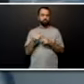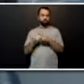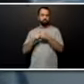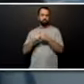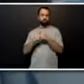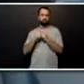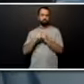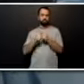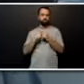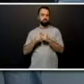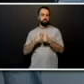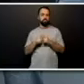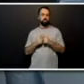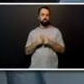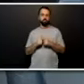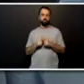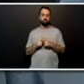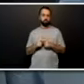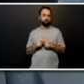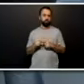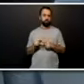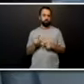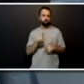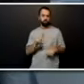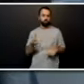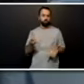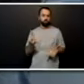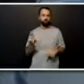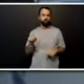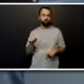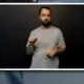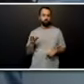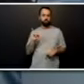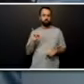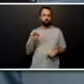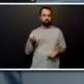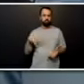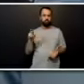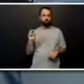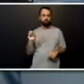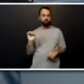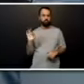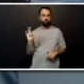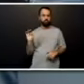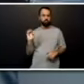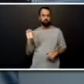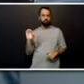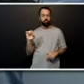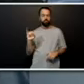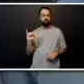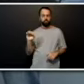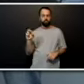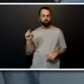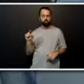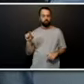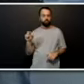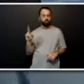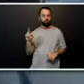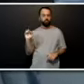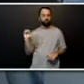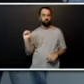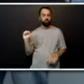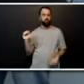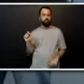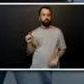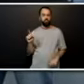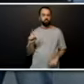asterisco são chamados inteiros não nulos. Ó,